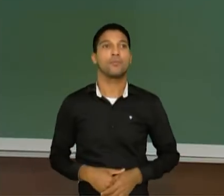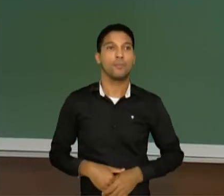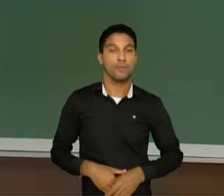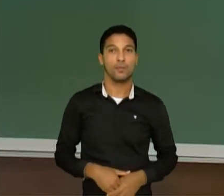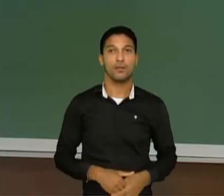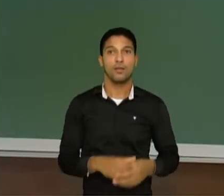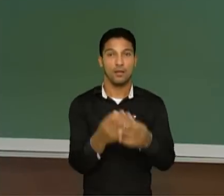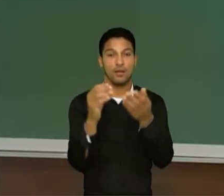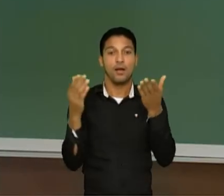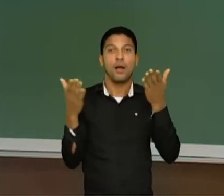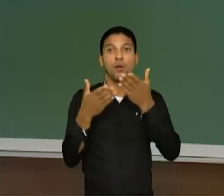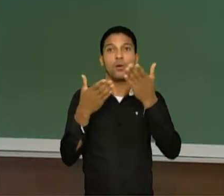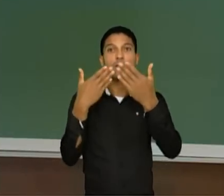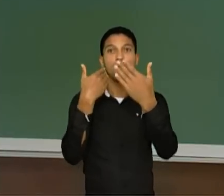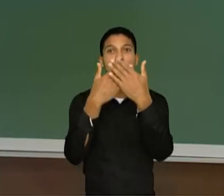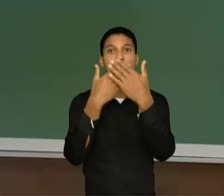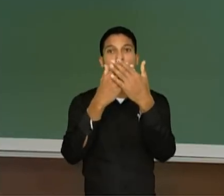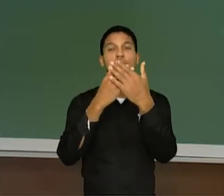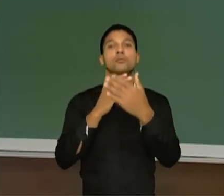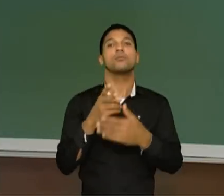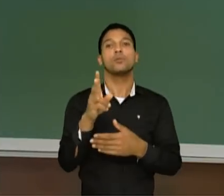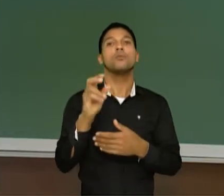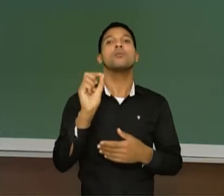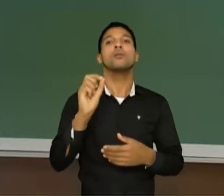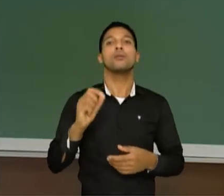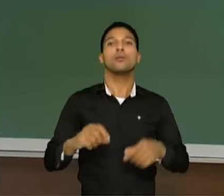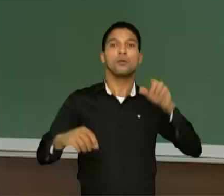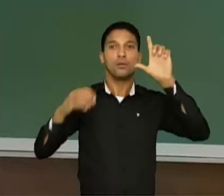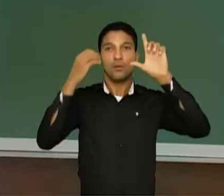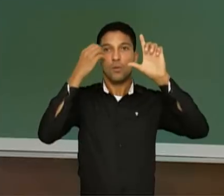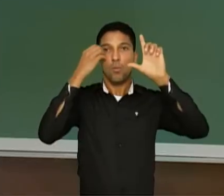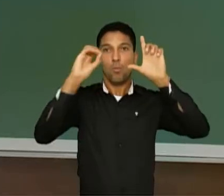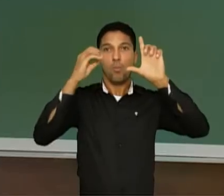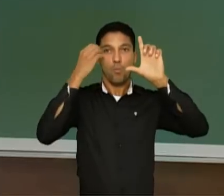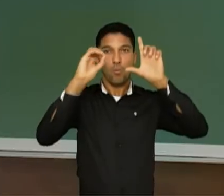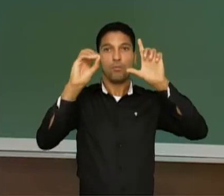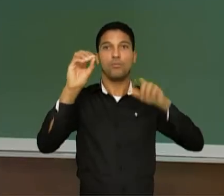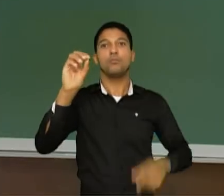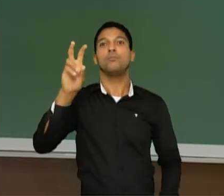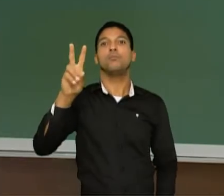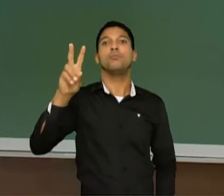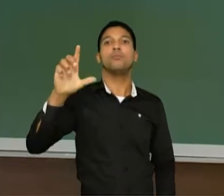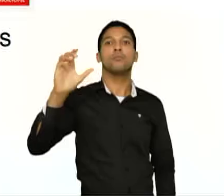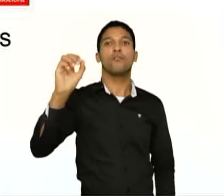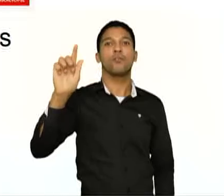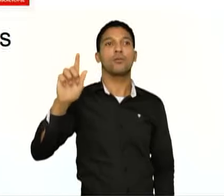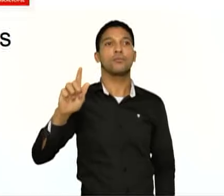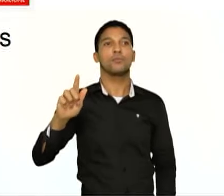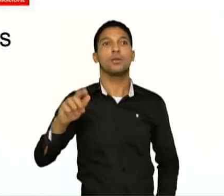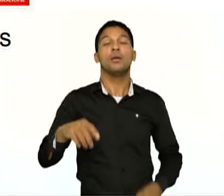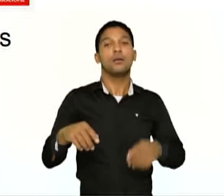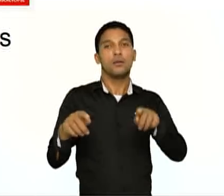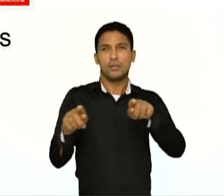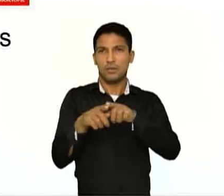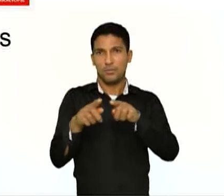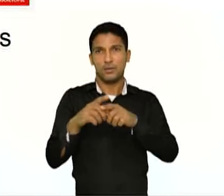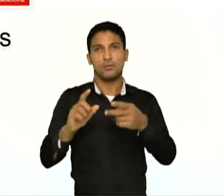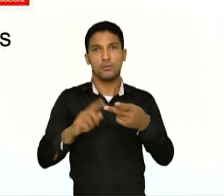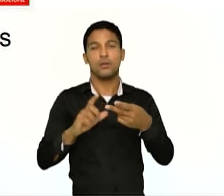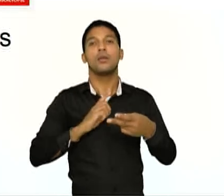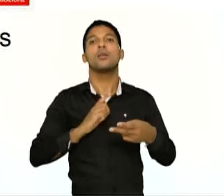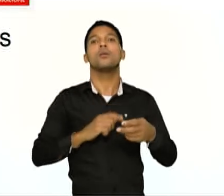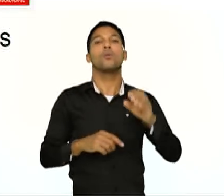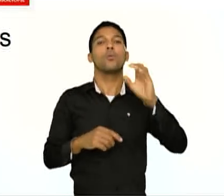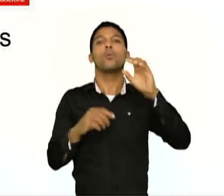de hoje, né? Que a gente está aprendendo o que são os vlogs, né? Também eu trouxe para vocês um pouquinho do conceito de videocast. Então, vejam lá,